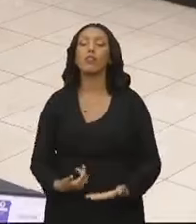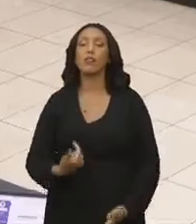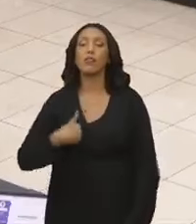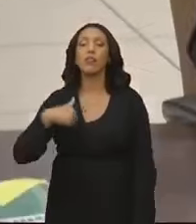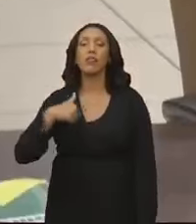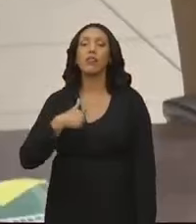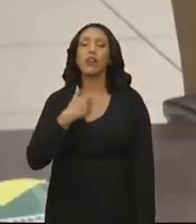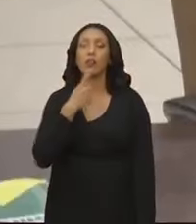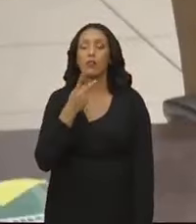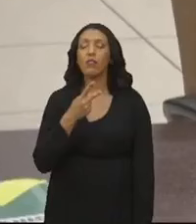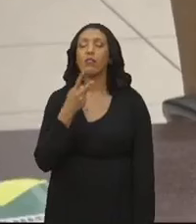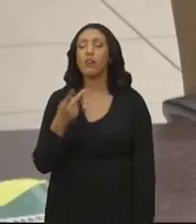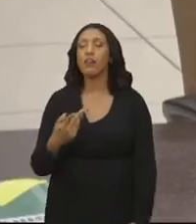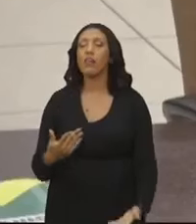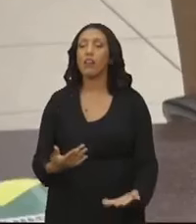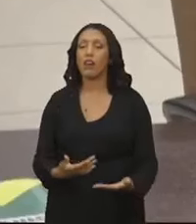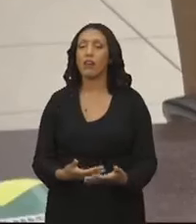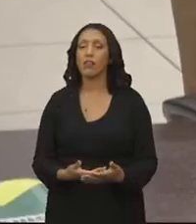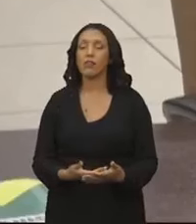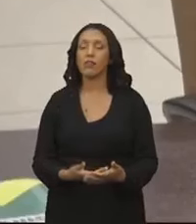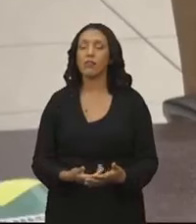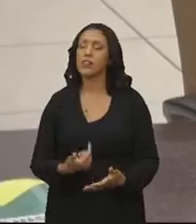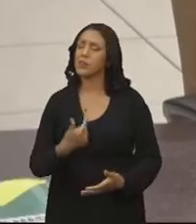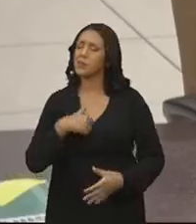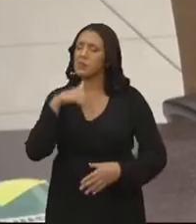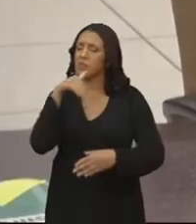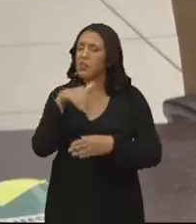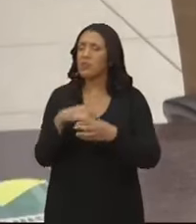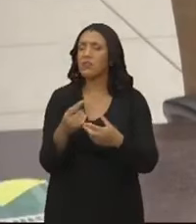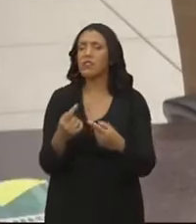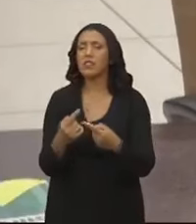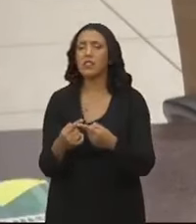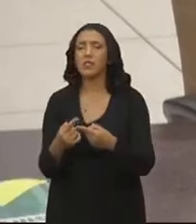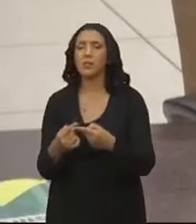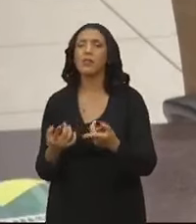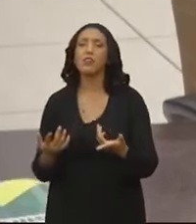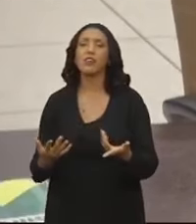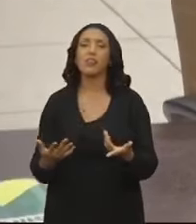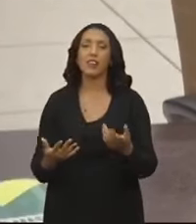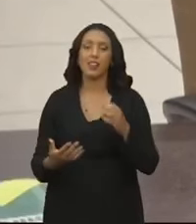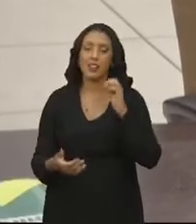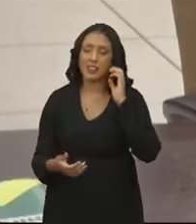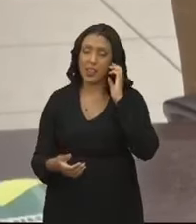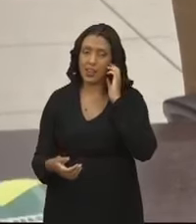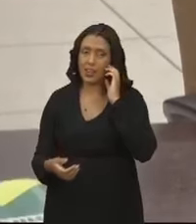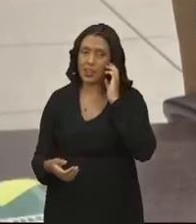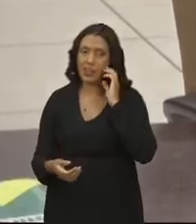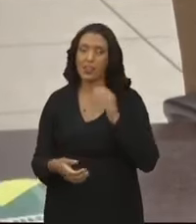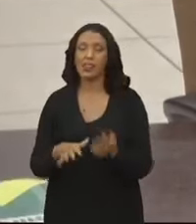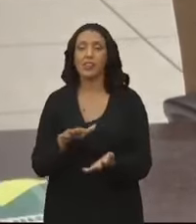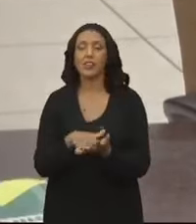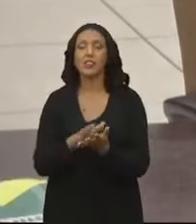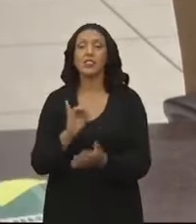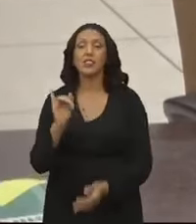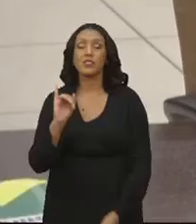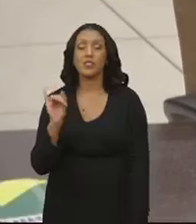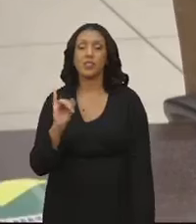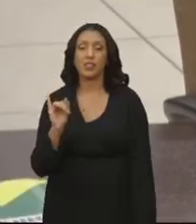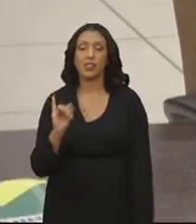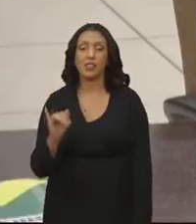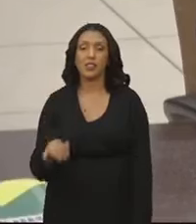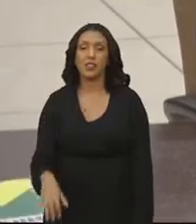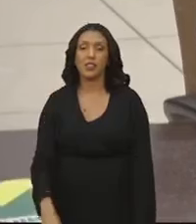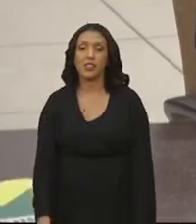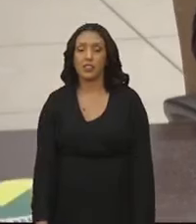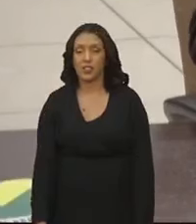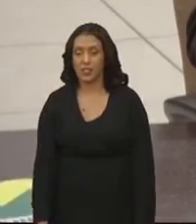campo democrático de agir de acordo com as nossas convicções e pensando na cidade de Jacareí? Porque foi falado aqui, até mesmo pela